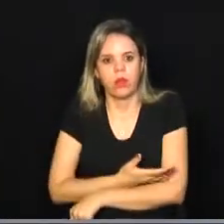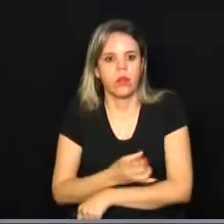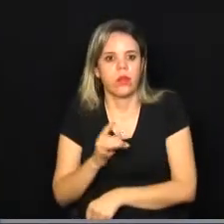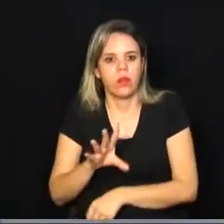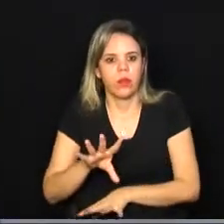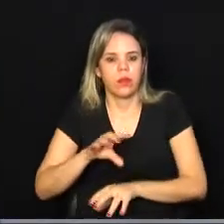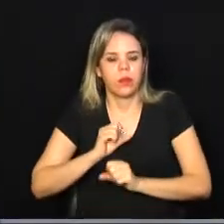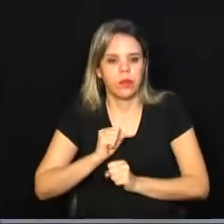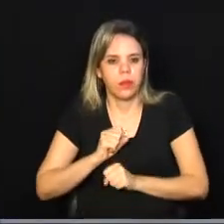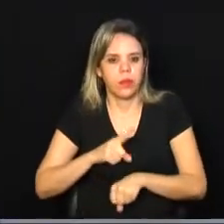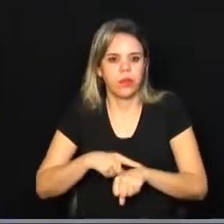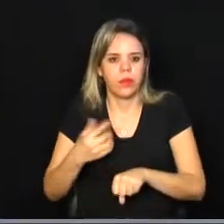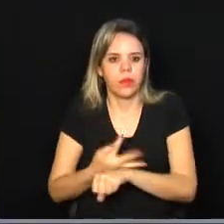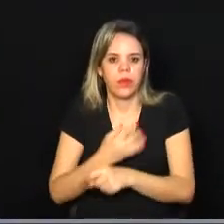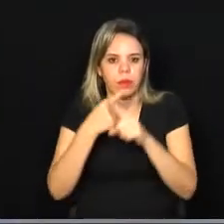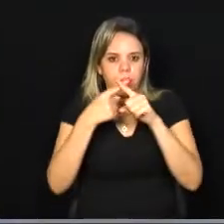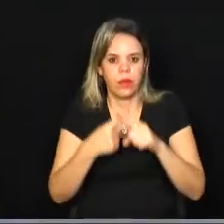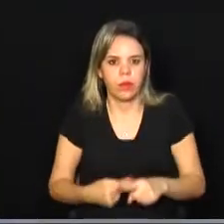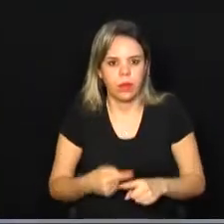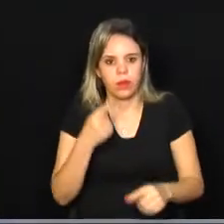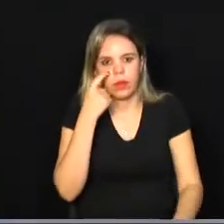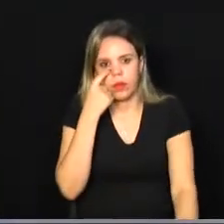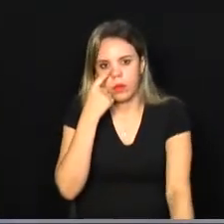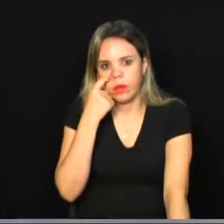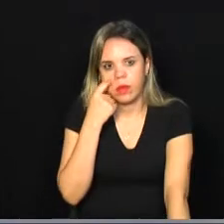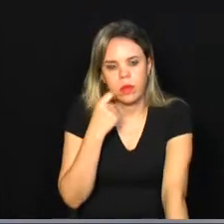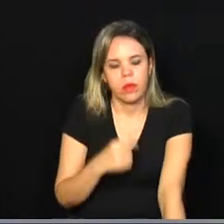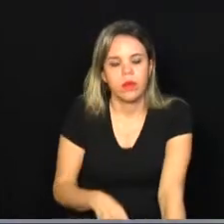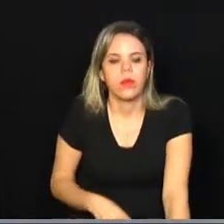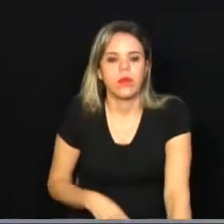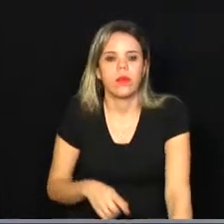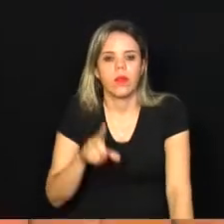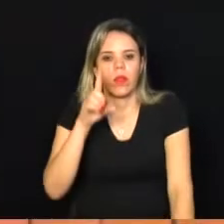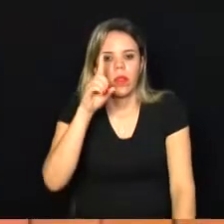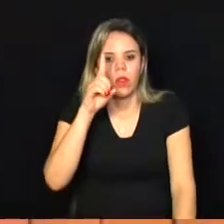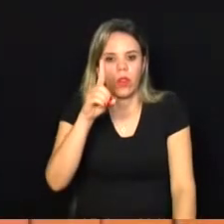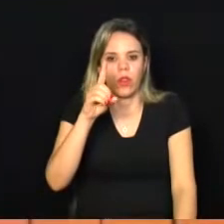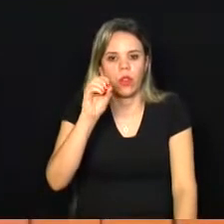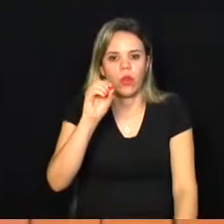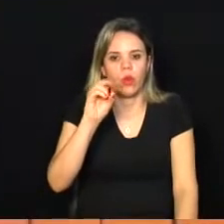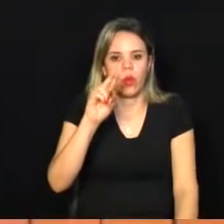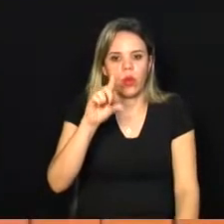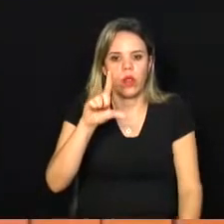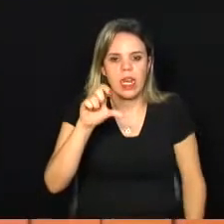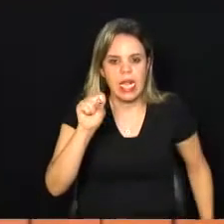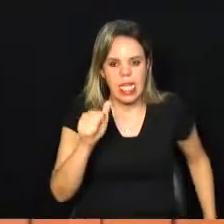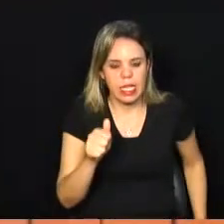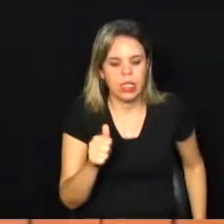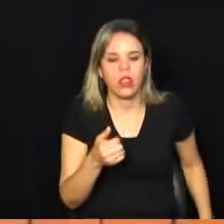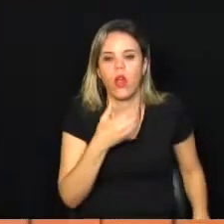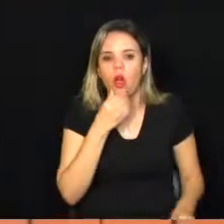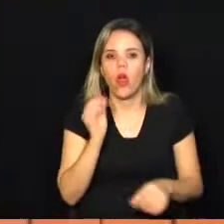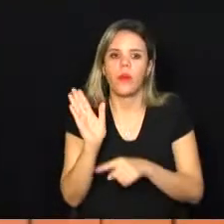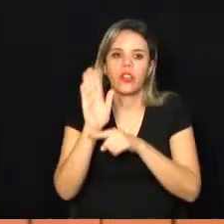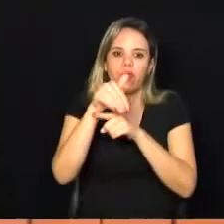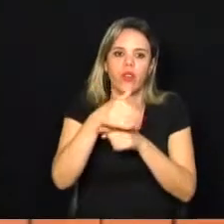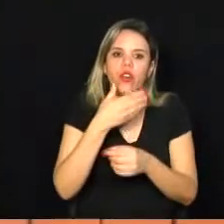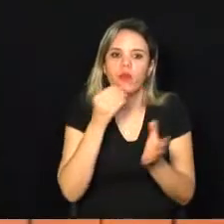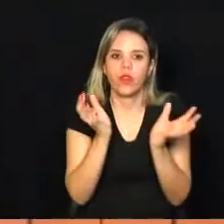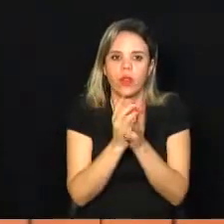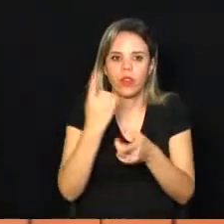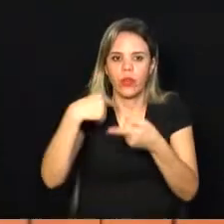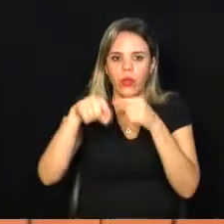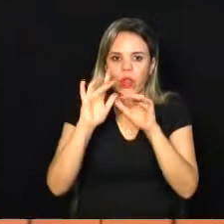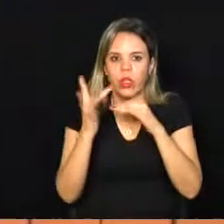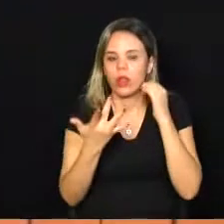canalizada para o momento da competição. O Douglas do vôlei masculino, né, que tem sido um fenômeno nas redes sociais, ele